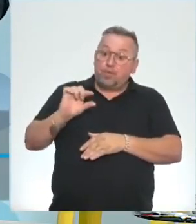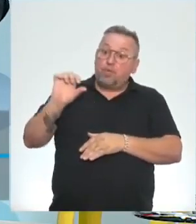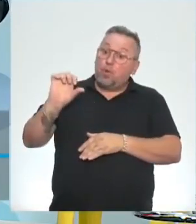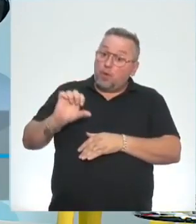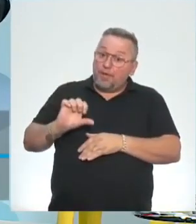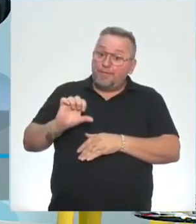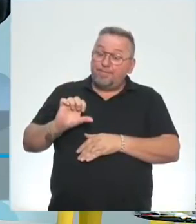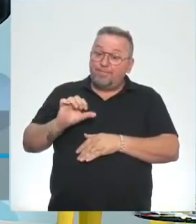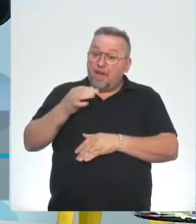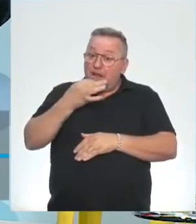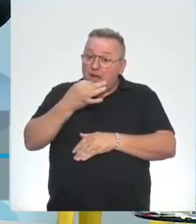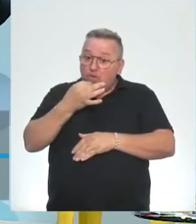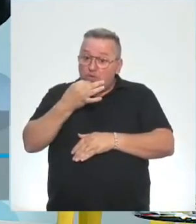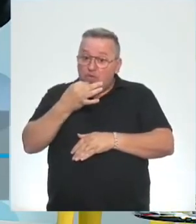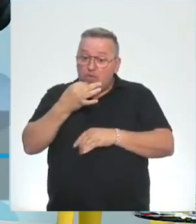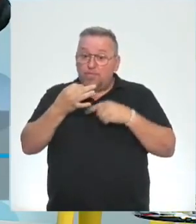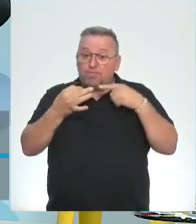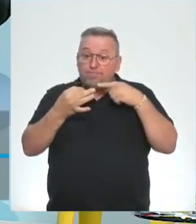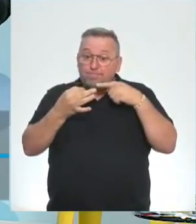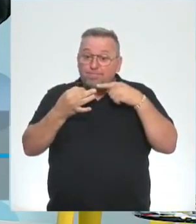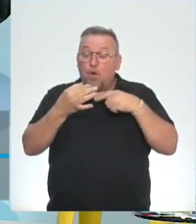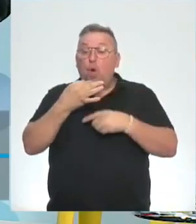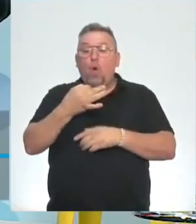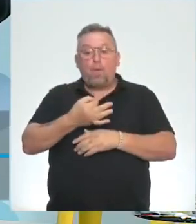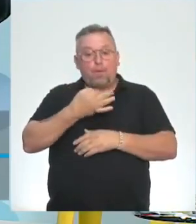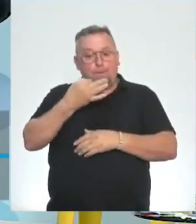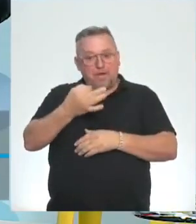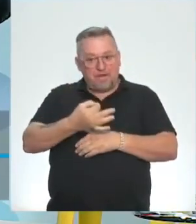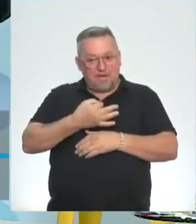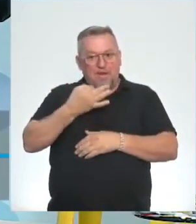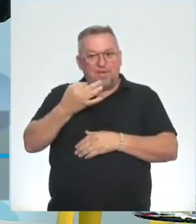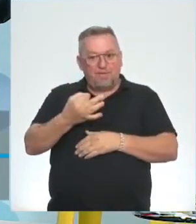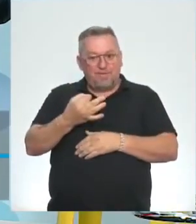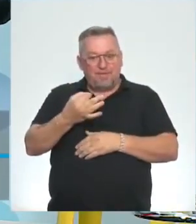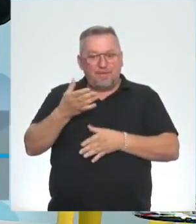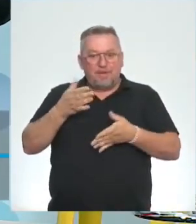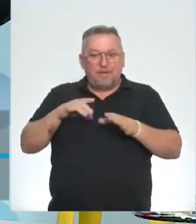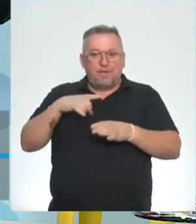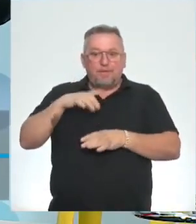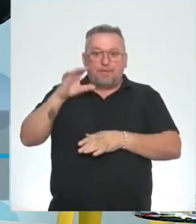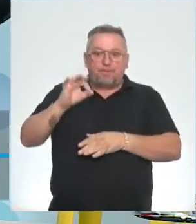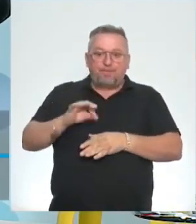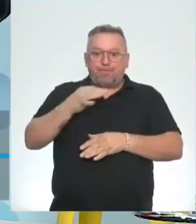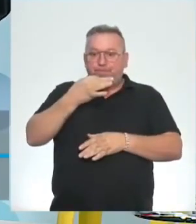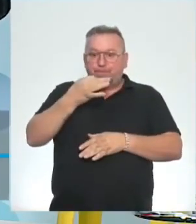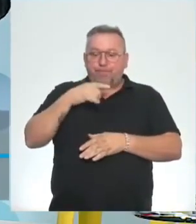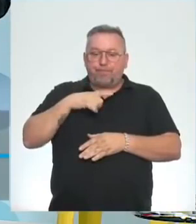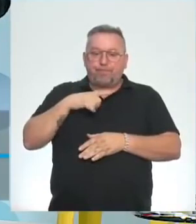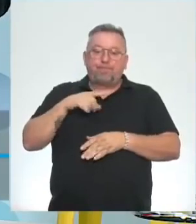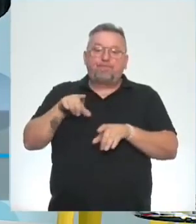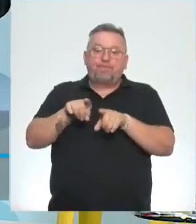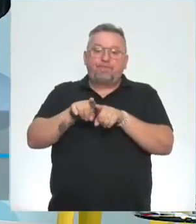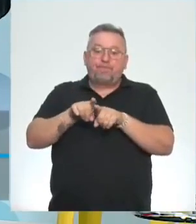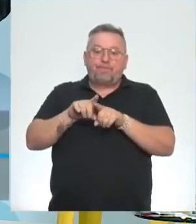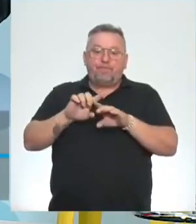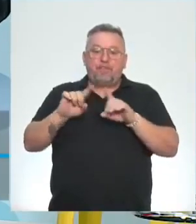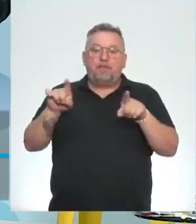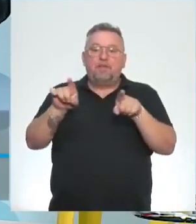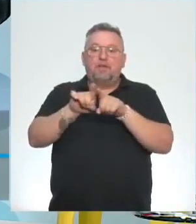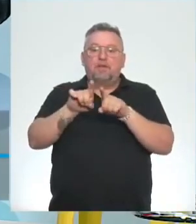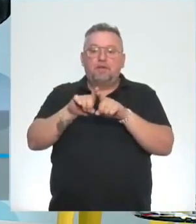ruim. Esse acho aí dá ideia de opinião. Então, talvez ele não tenha certeza, ele acha, está sugerindo também. E até a